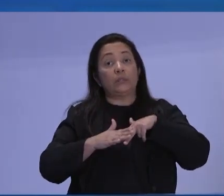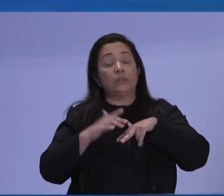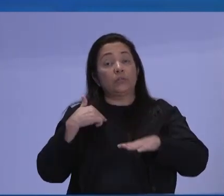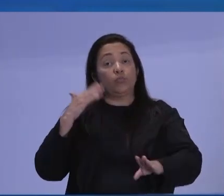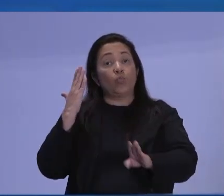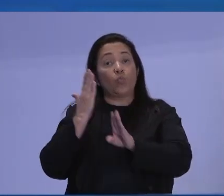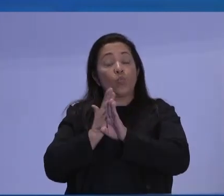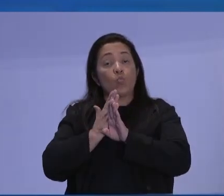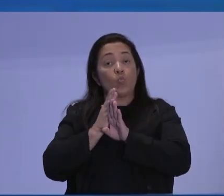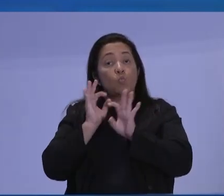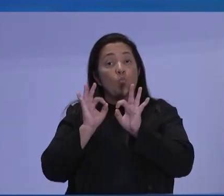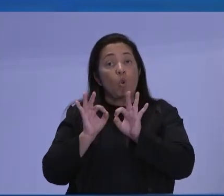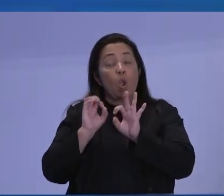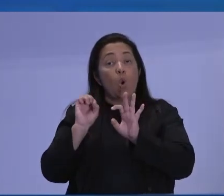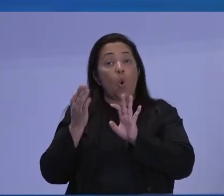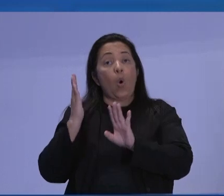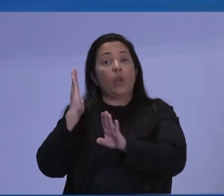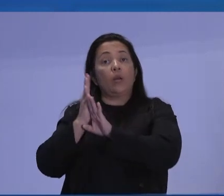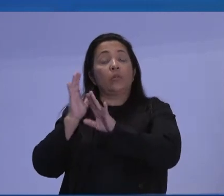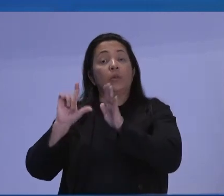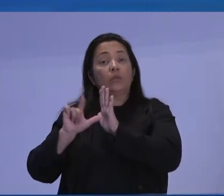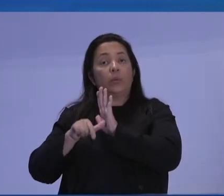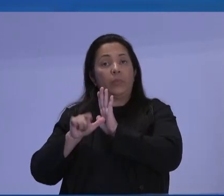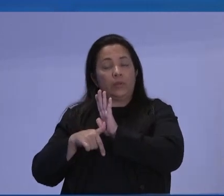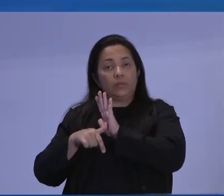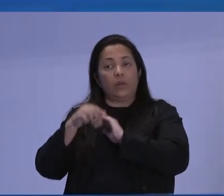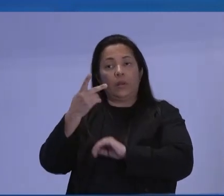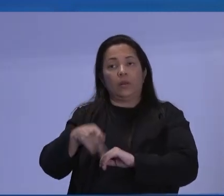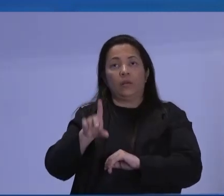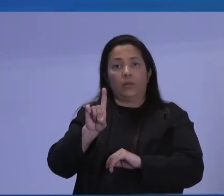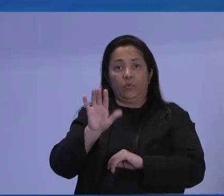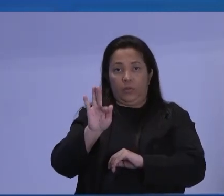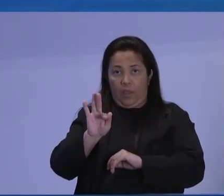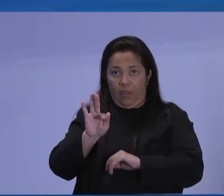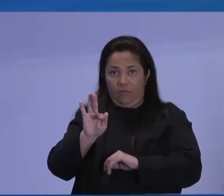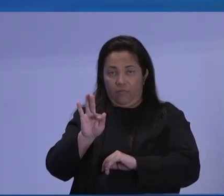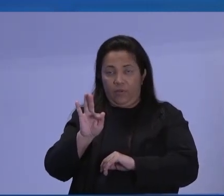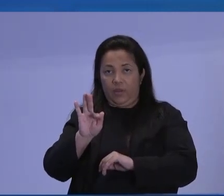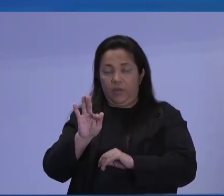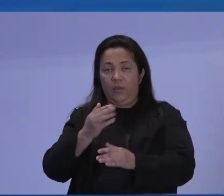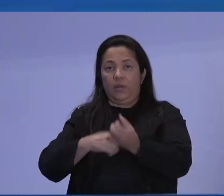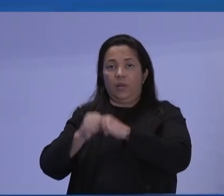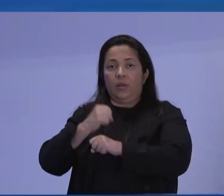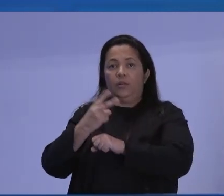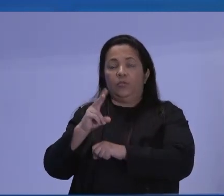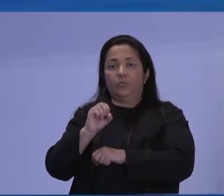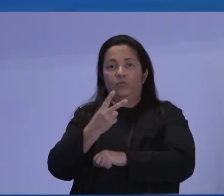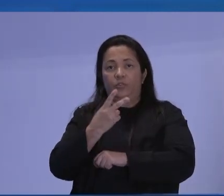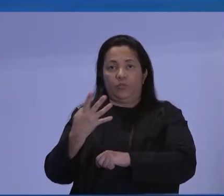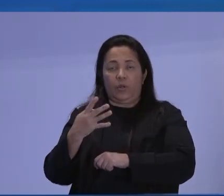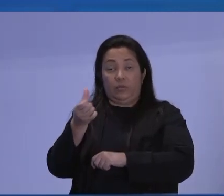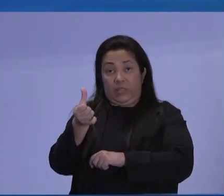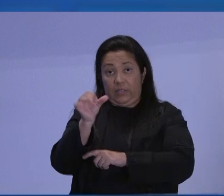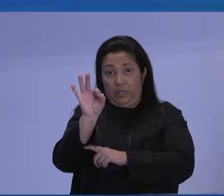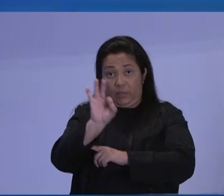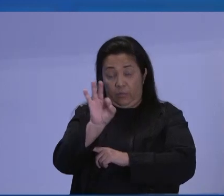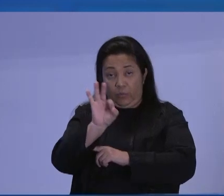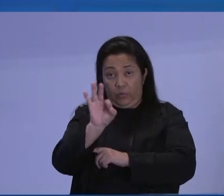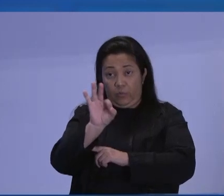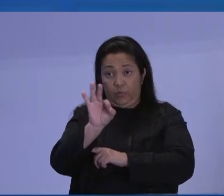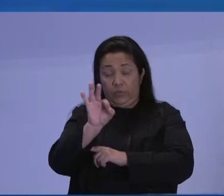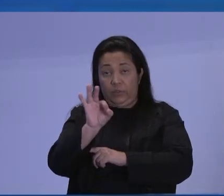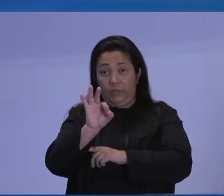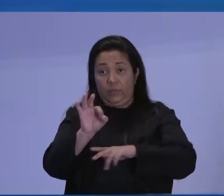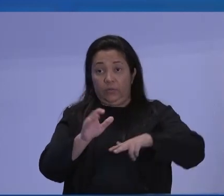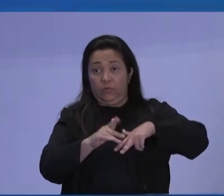vê uma proporção de cura no Distrito Federal, em 2024, de apenas 60% dos casos. Isso não quer dizer que o paciente